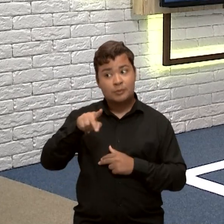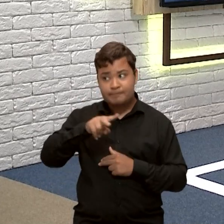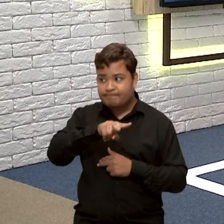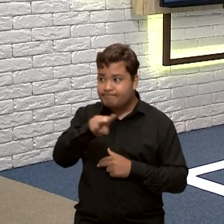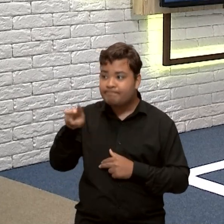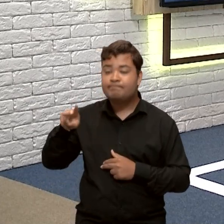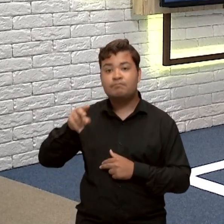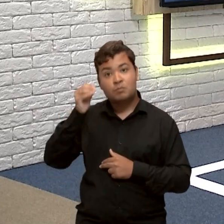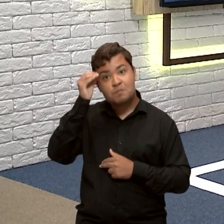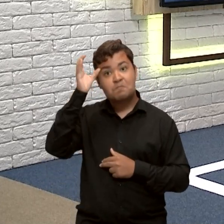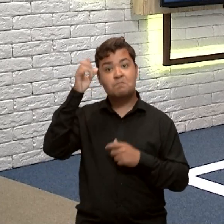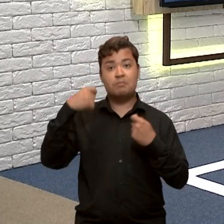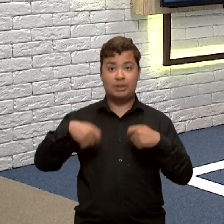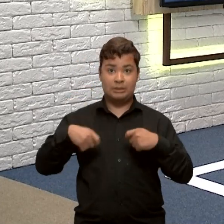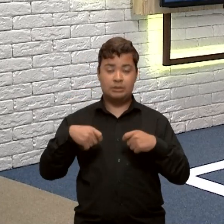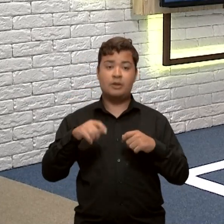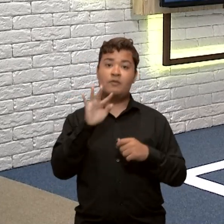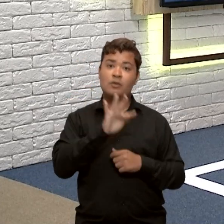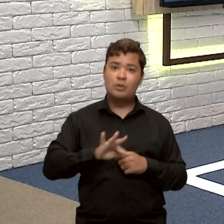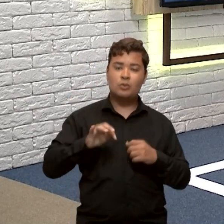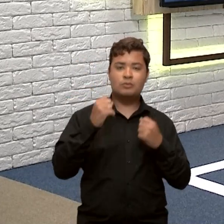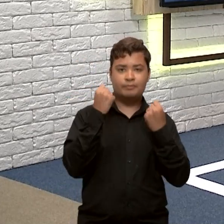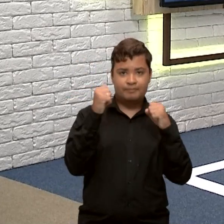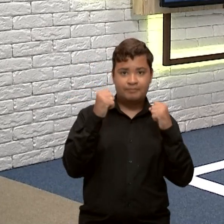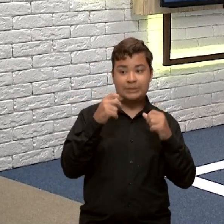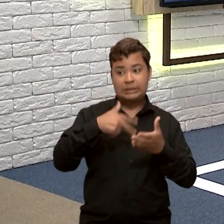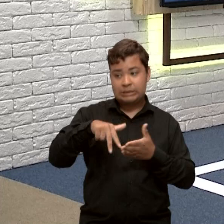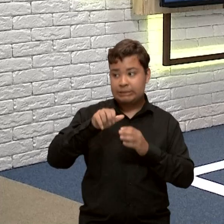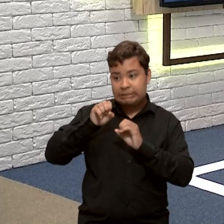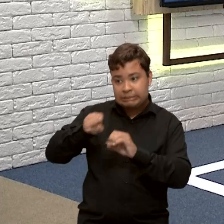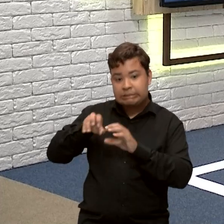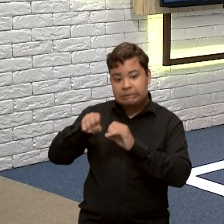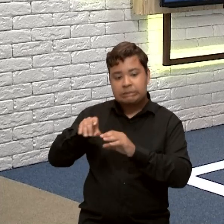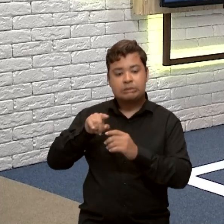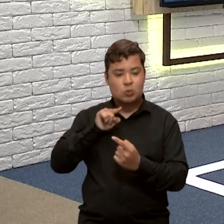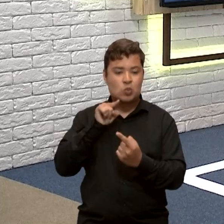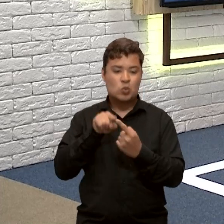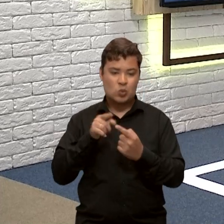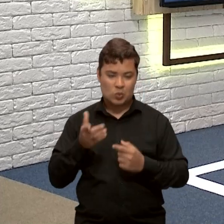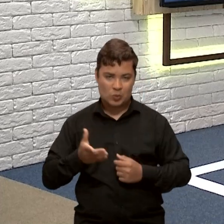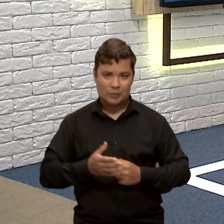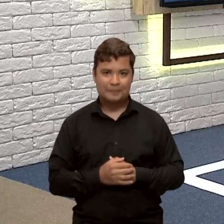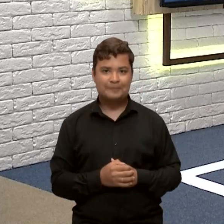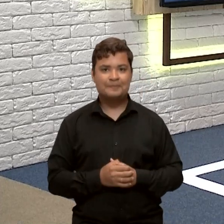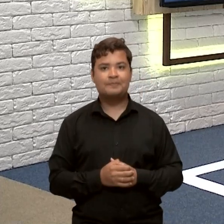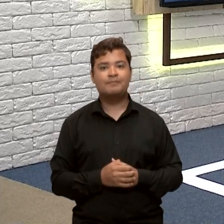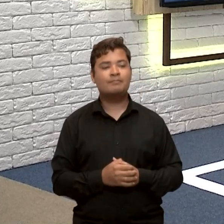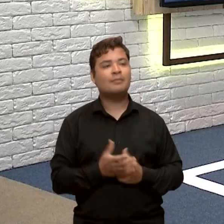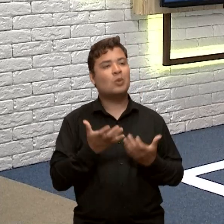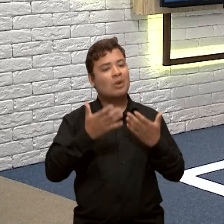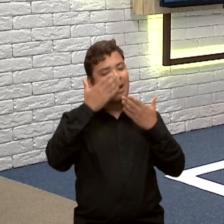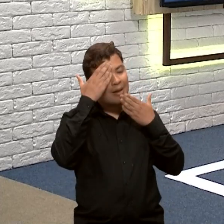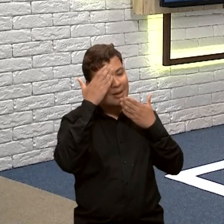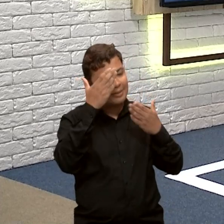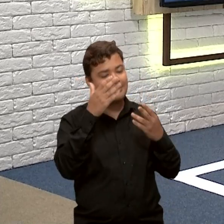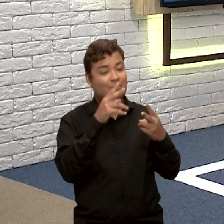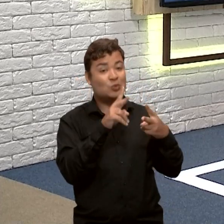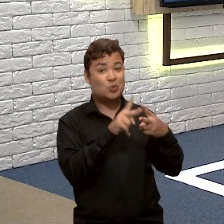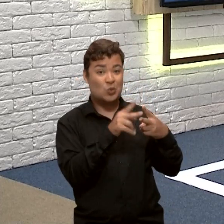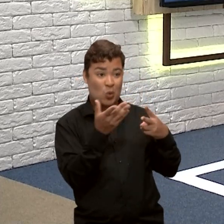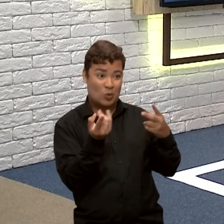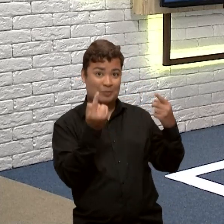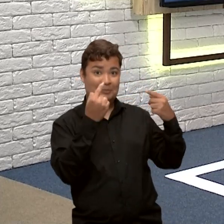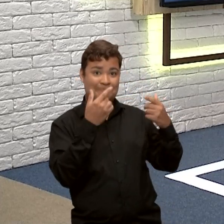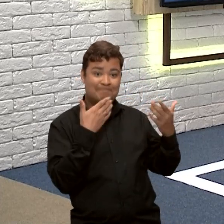tem procurado fazer. Certinho. Bom, gente, eu quero aqui agradecer a presença de vocês, essa conversa